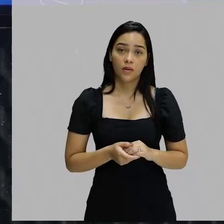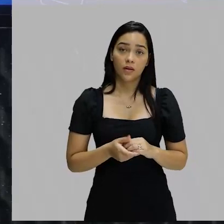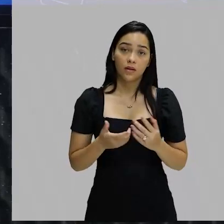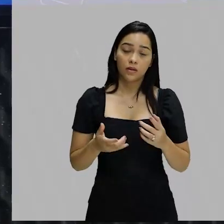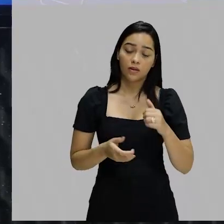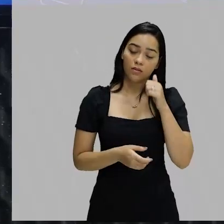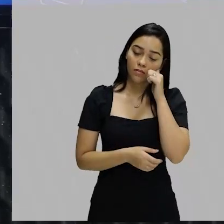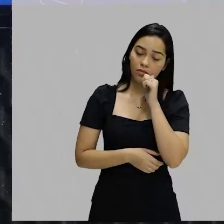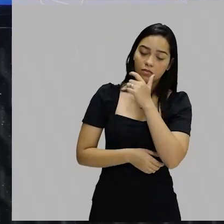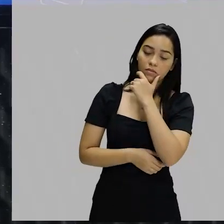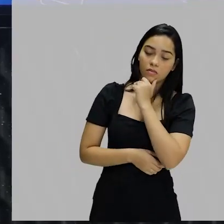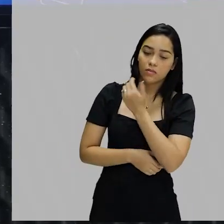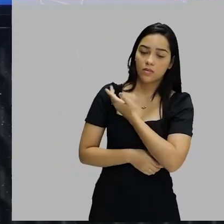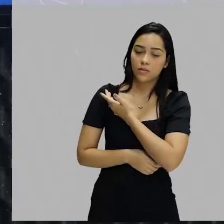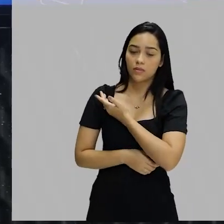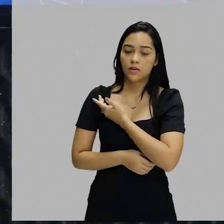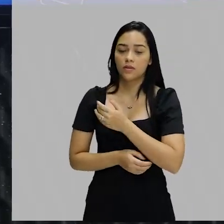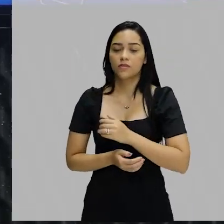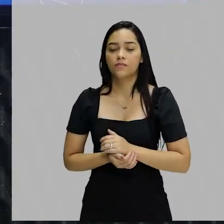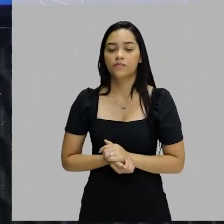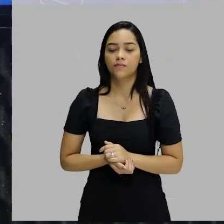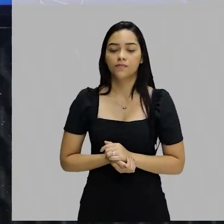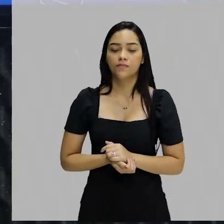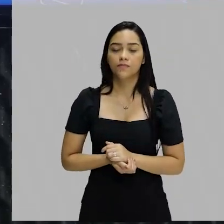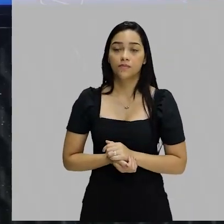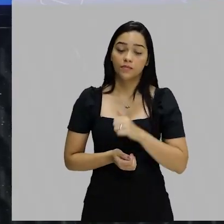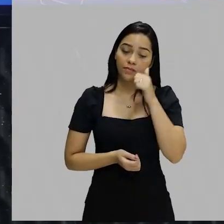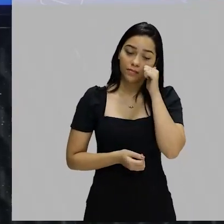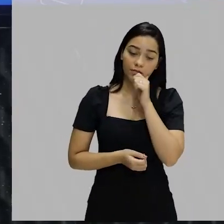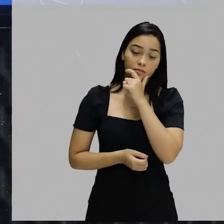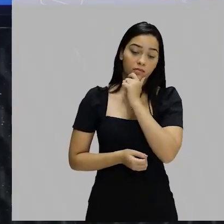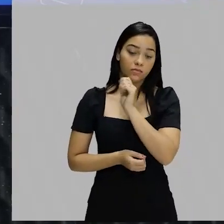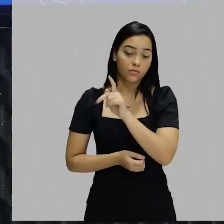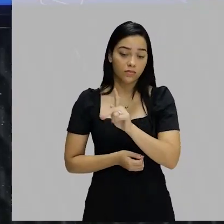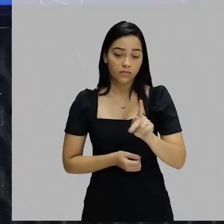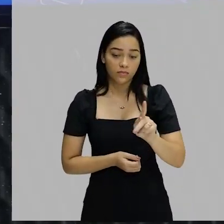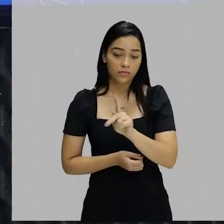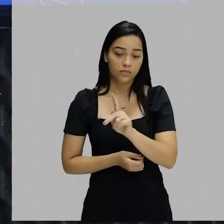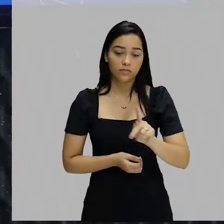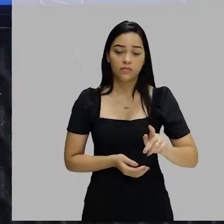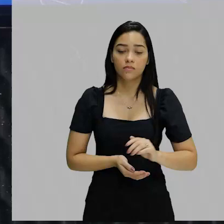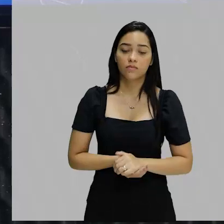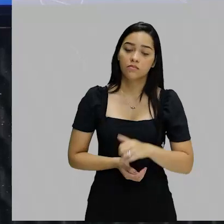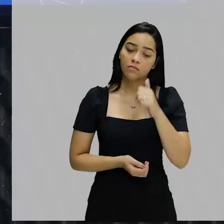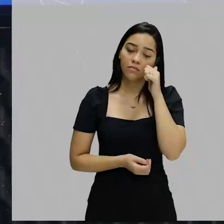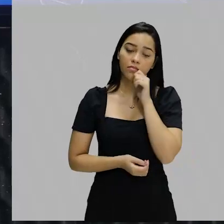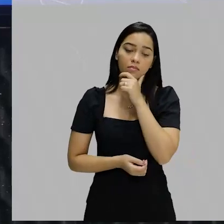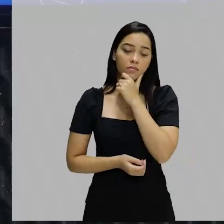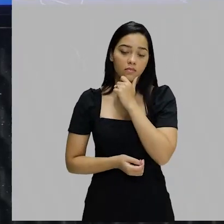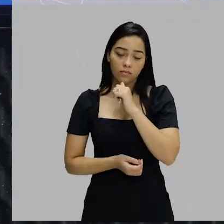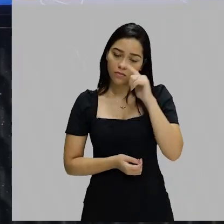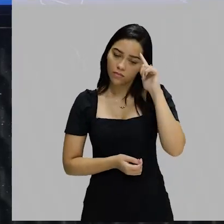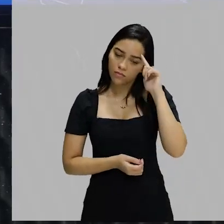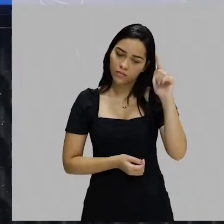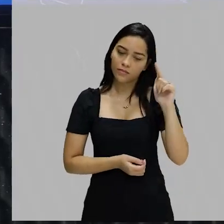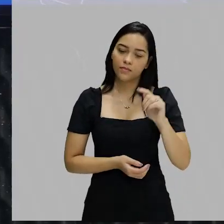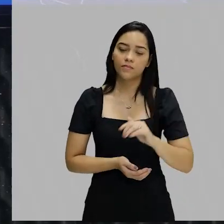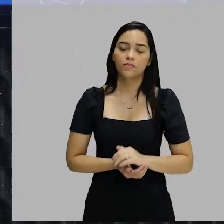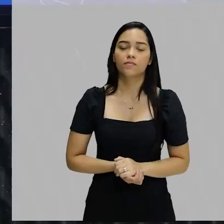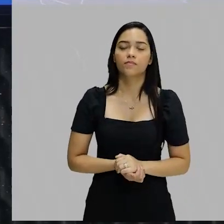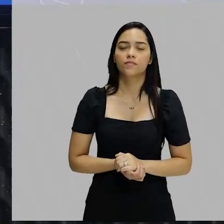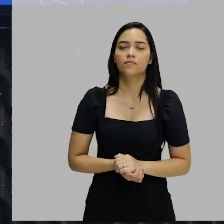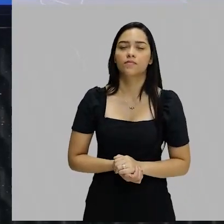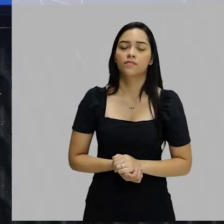colega. O compatriota, a compatriota. O docente, a docente. O gerente,